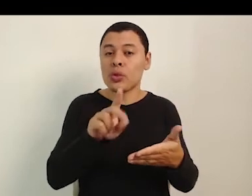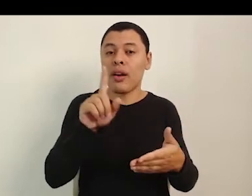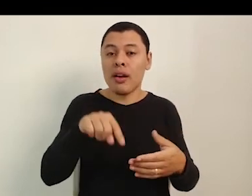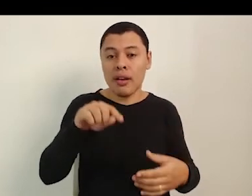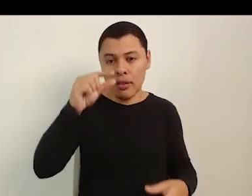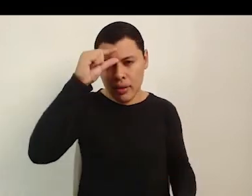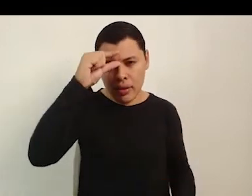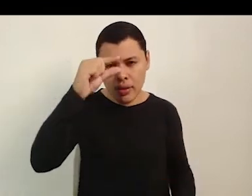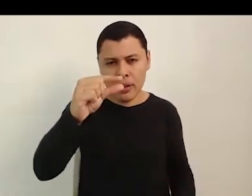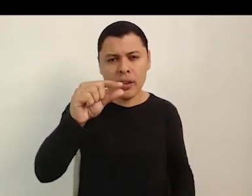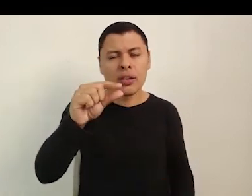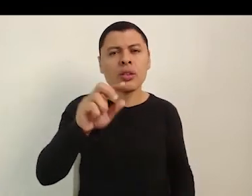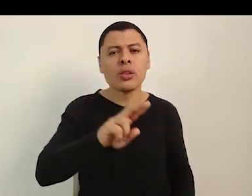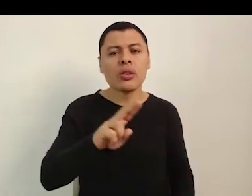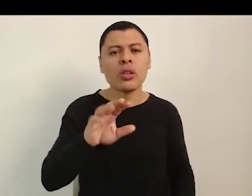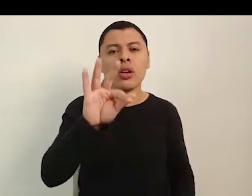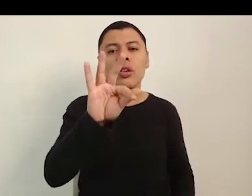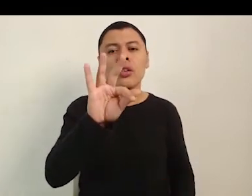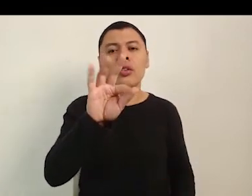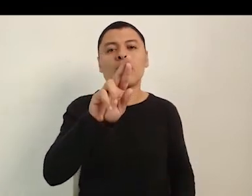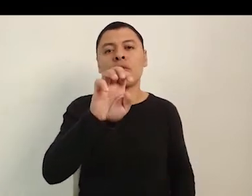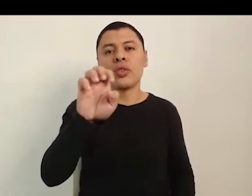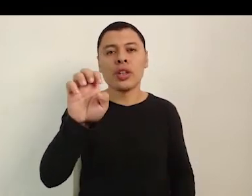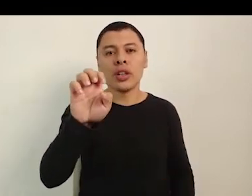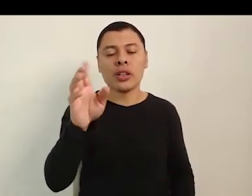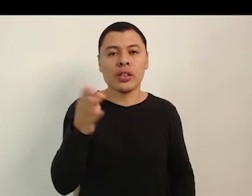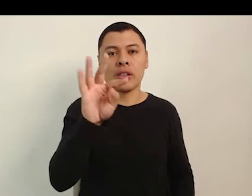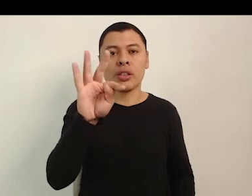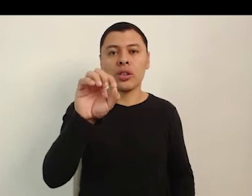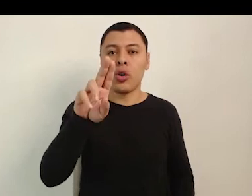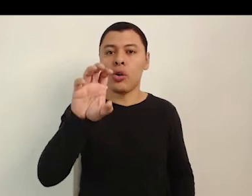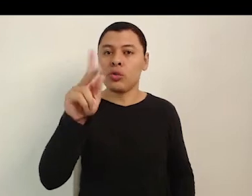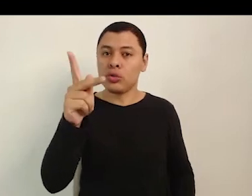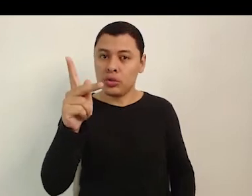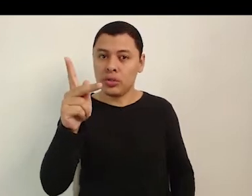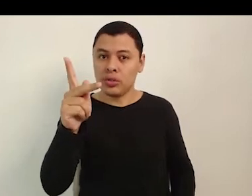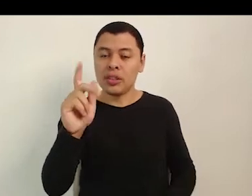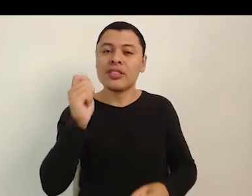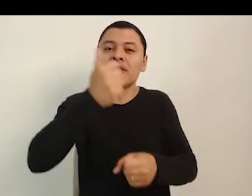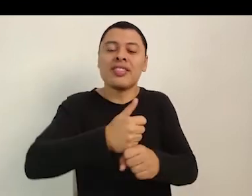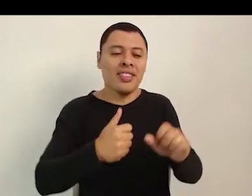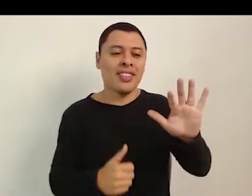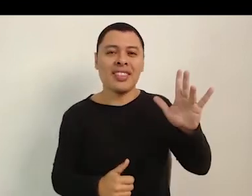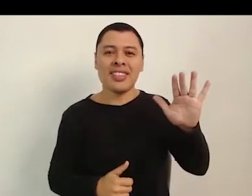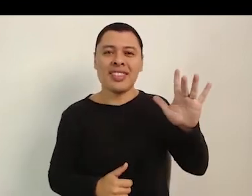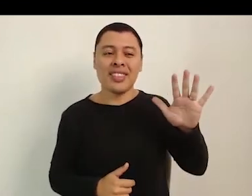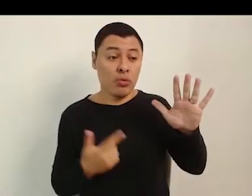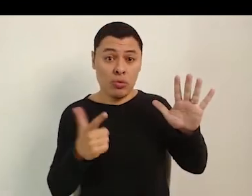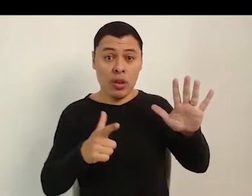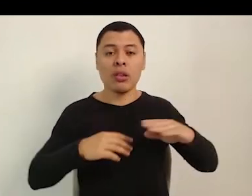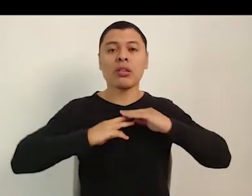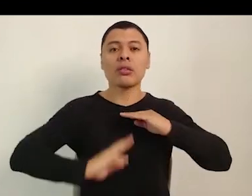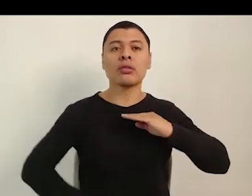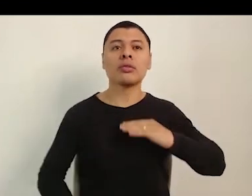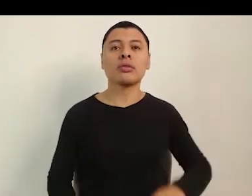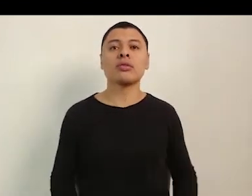Como é que é o nome do ponteiro, Bruno? FreeTouch. Desse FreeTouch, que substitui os nossos dedos, né? Com a força